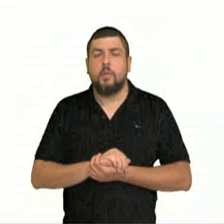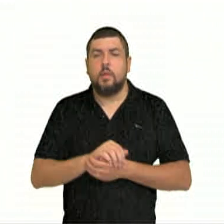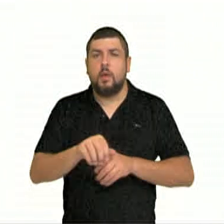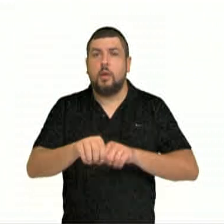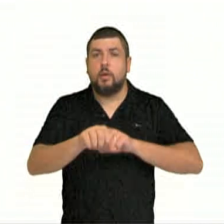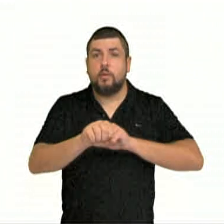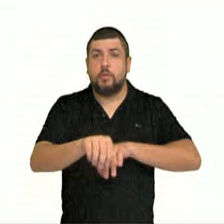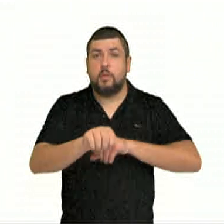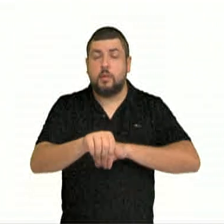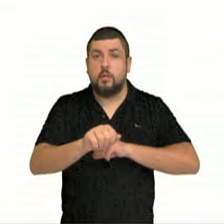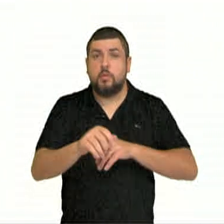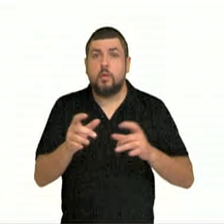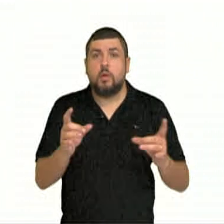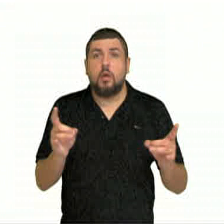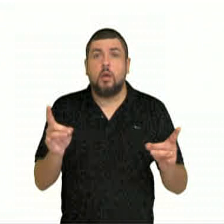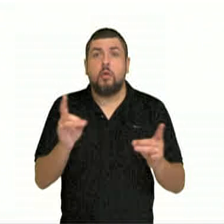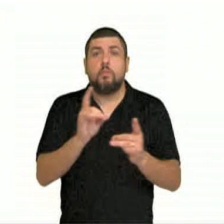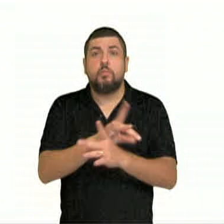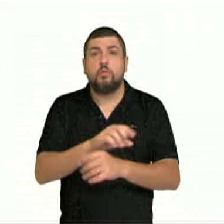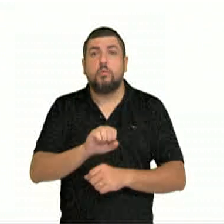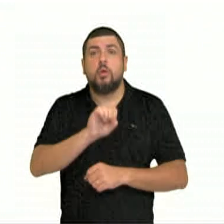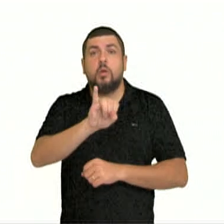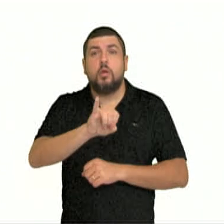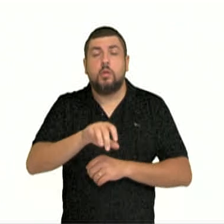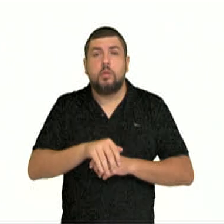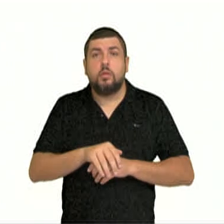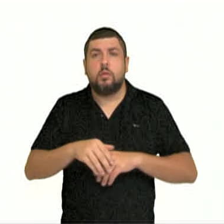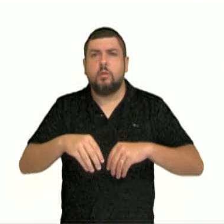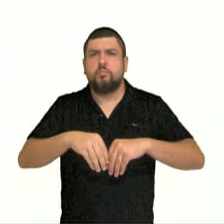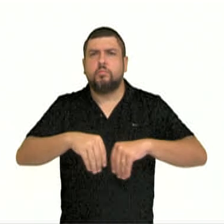termina quando tivermos terra nos ouvidos.